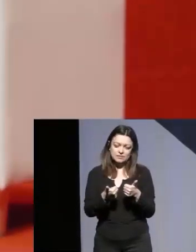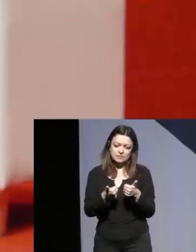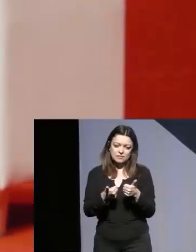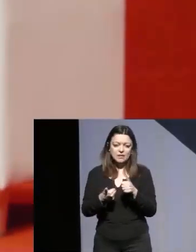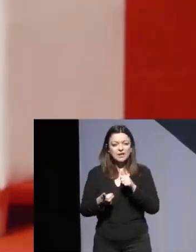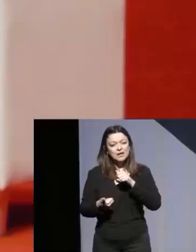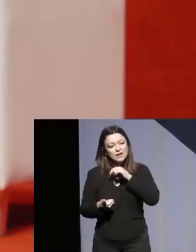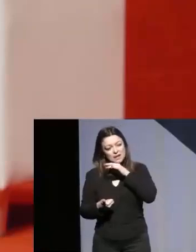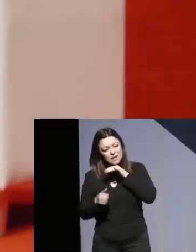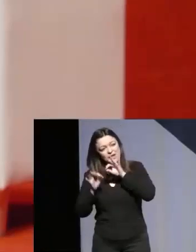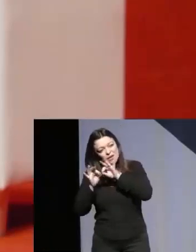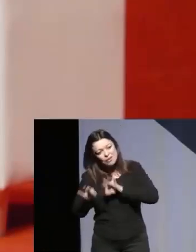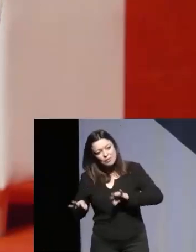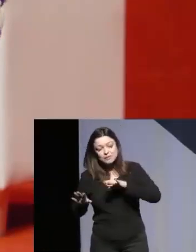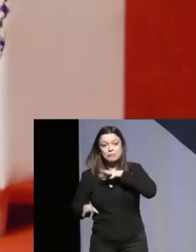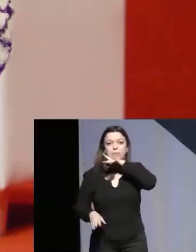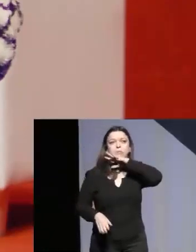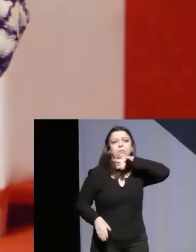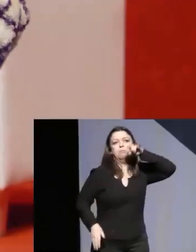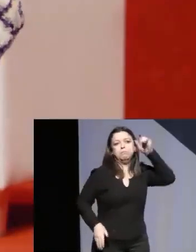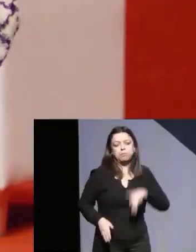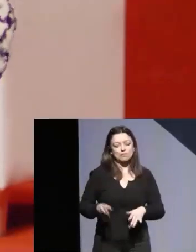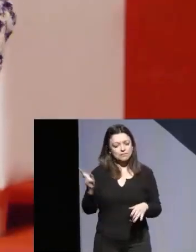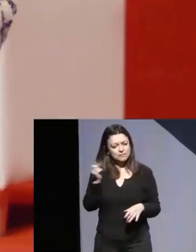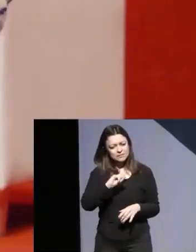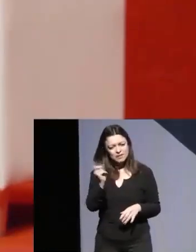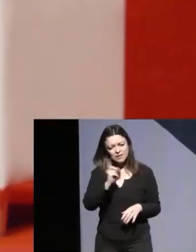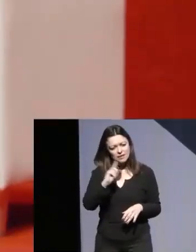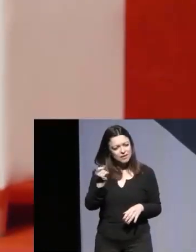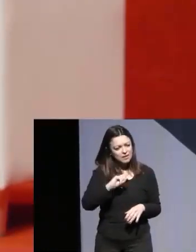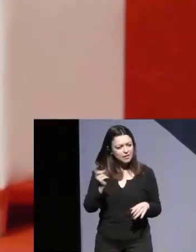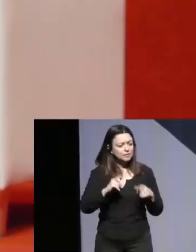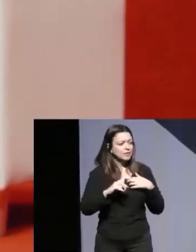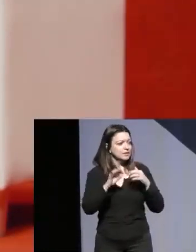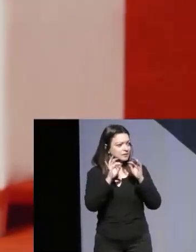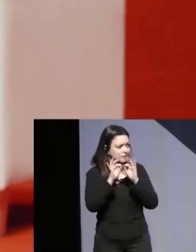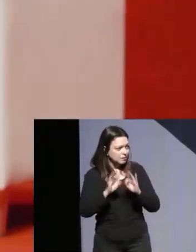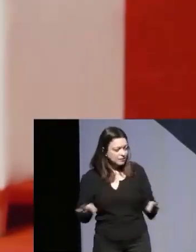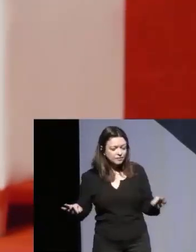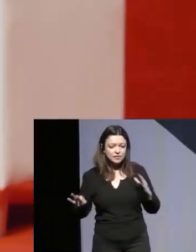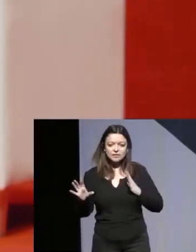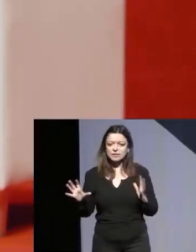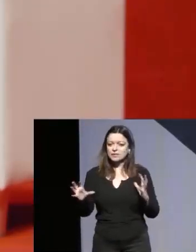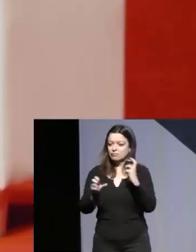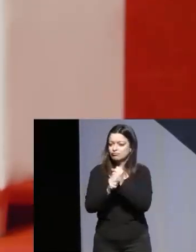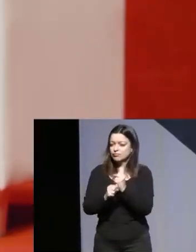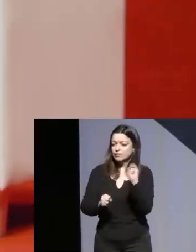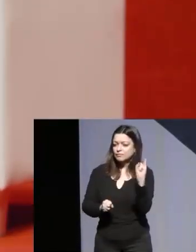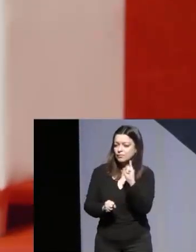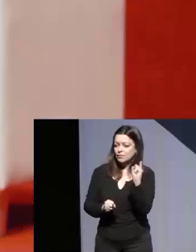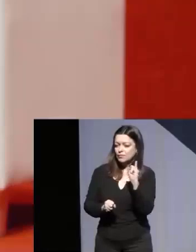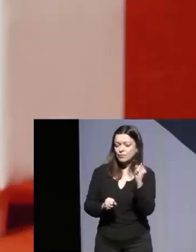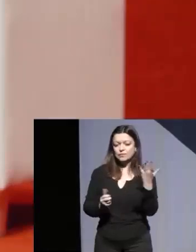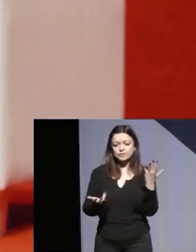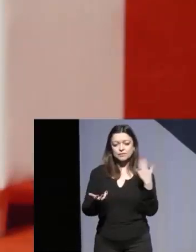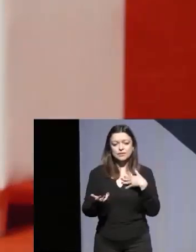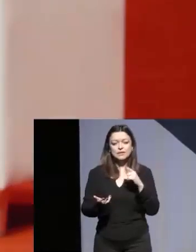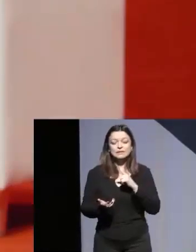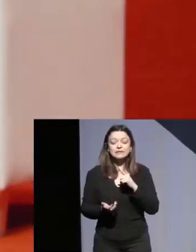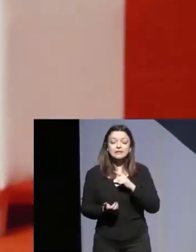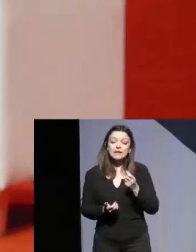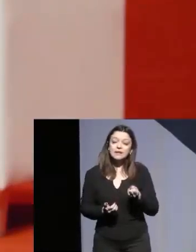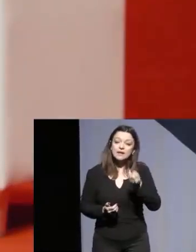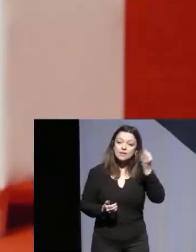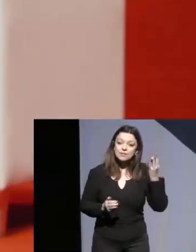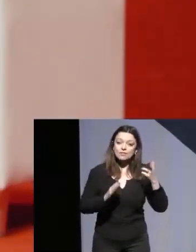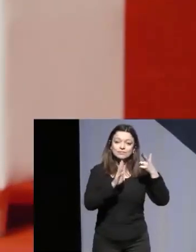Ela simplifica, unifica os tributos, enfim, traz algumas regras, como nós vamos ver, de